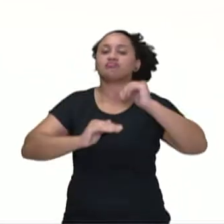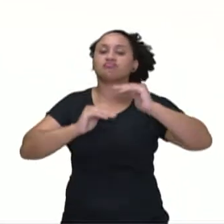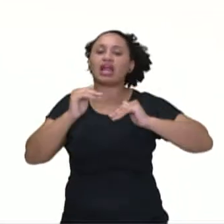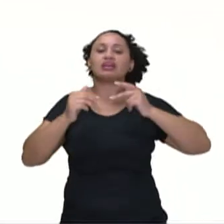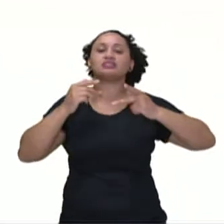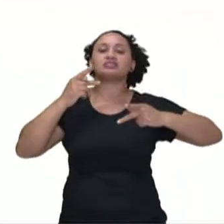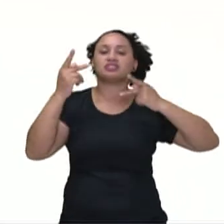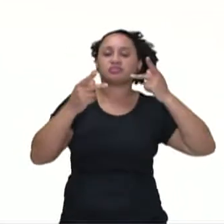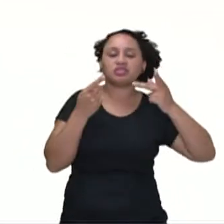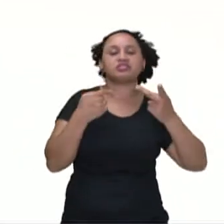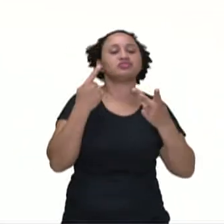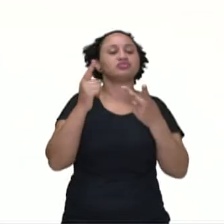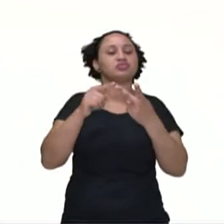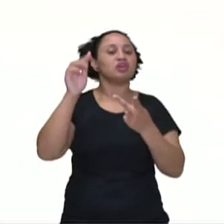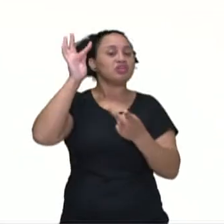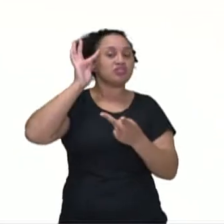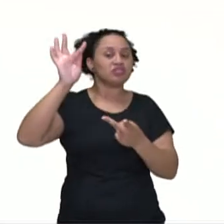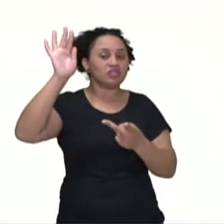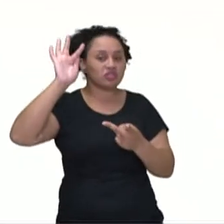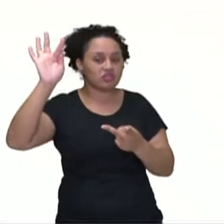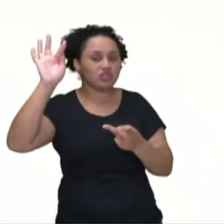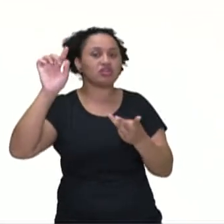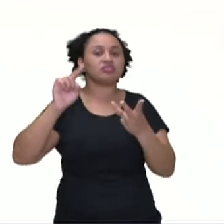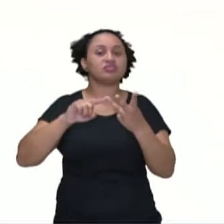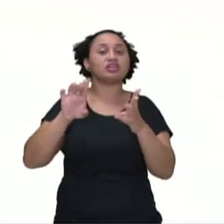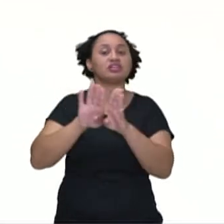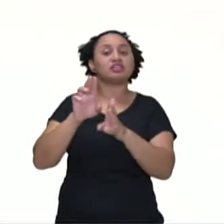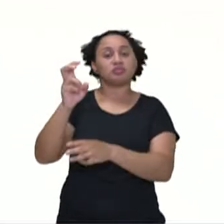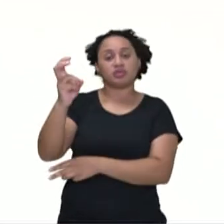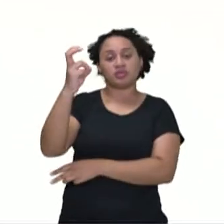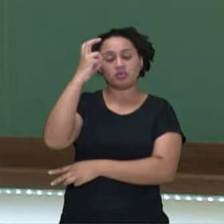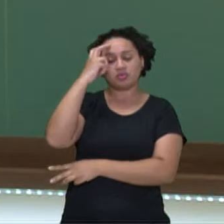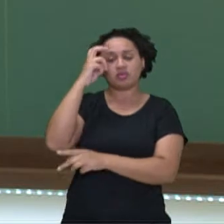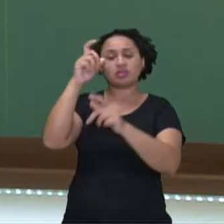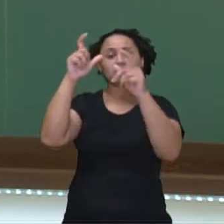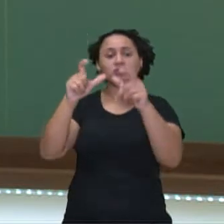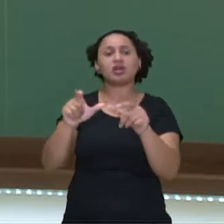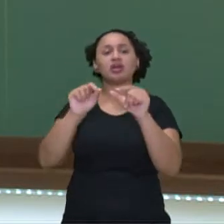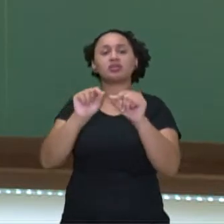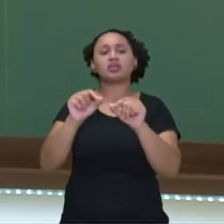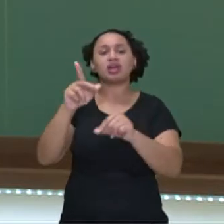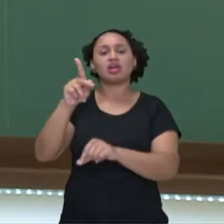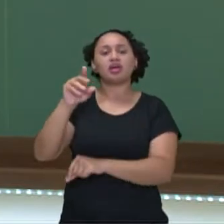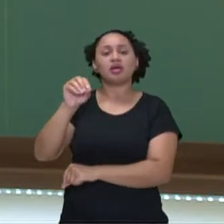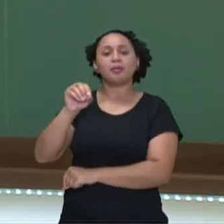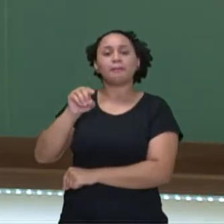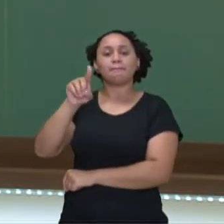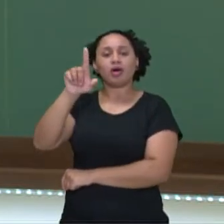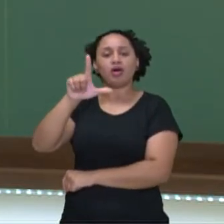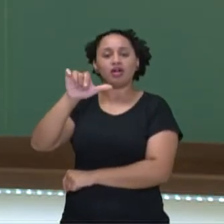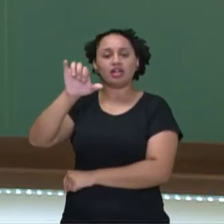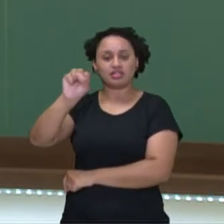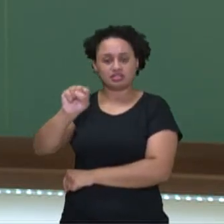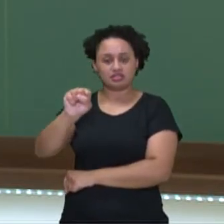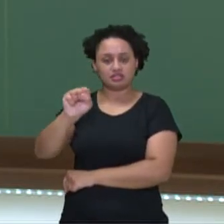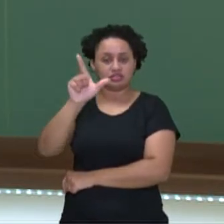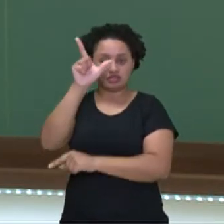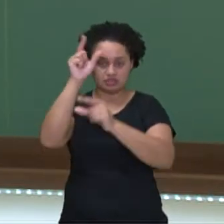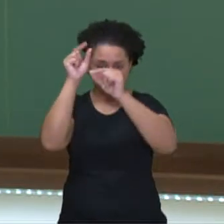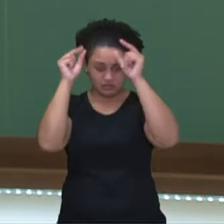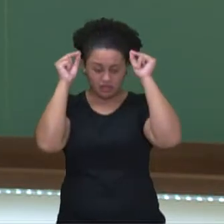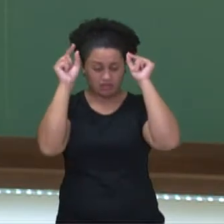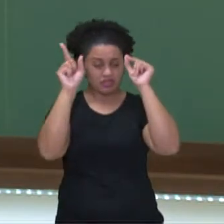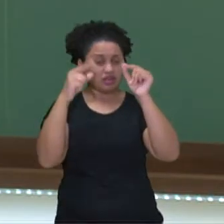política, filosófica e cultural da chamada polis grega. Então, era uma técnica e uma arte